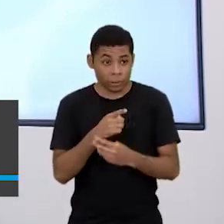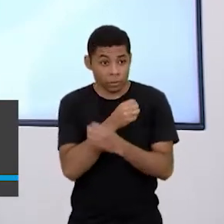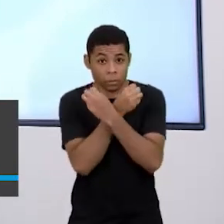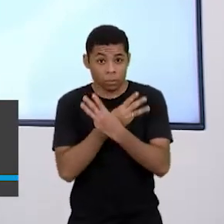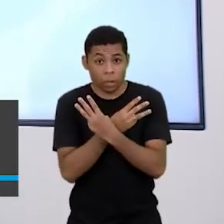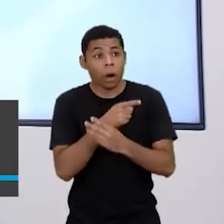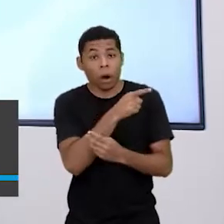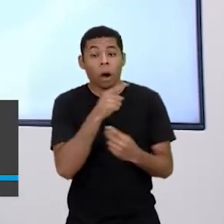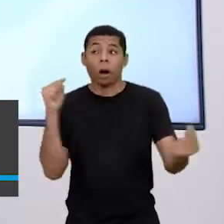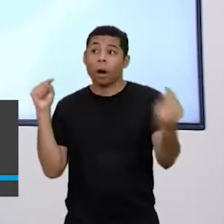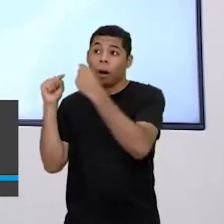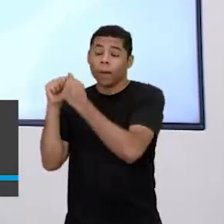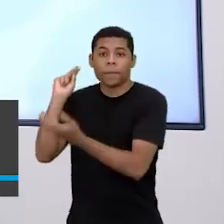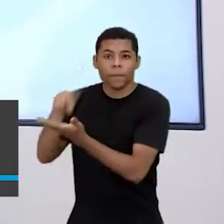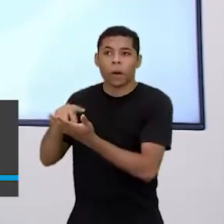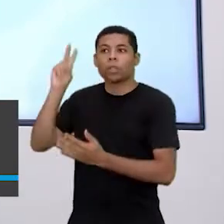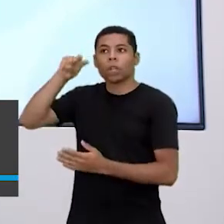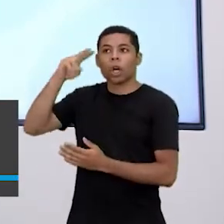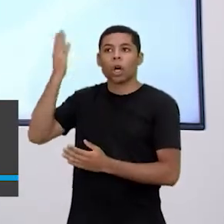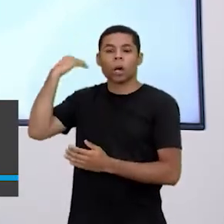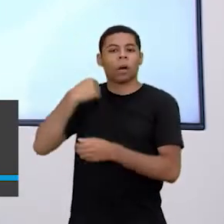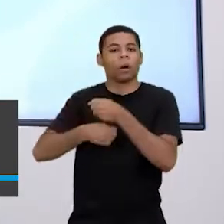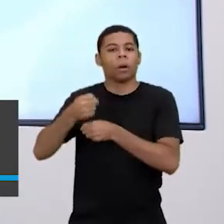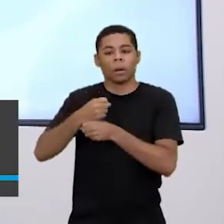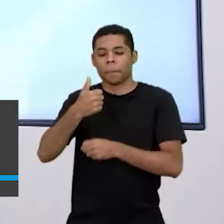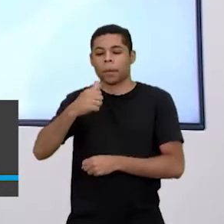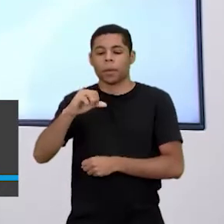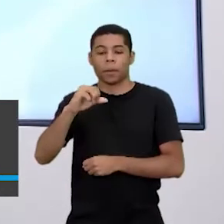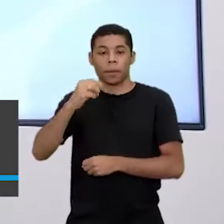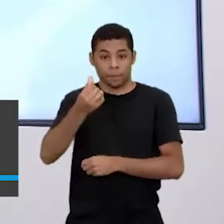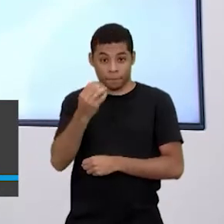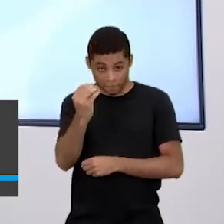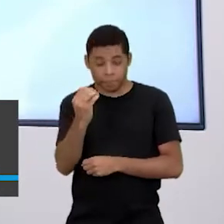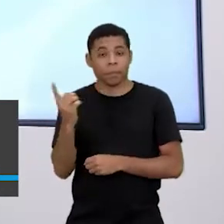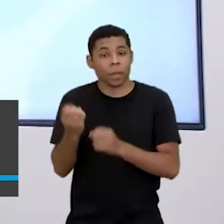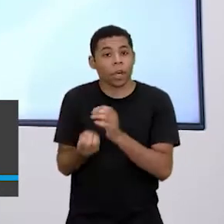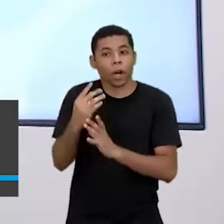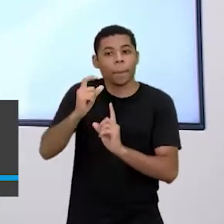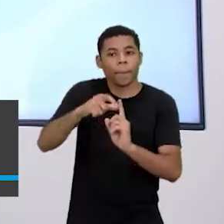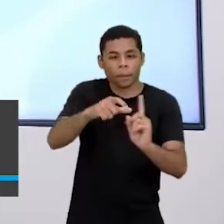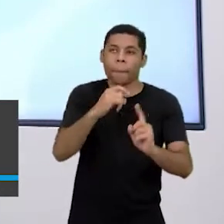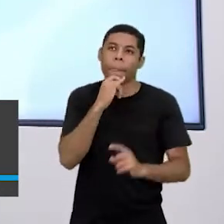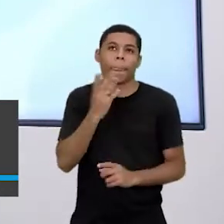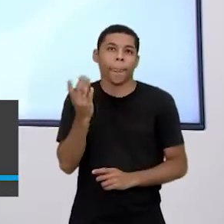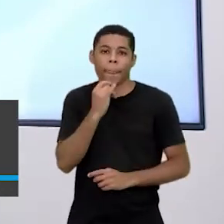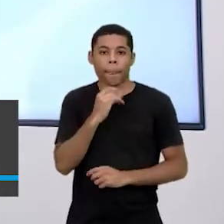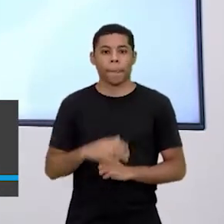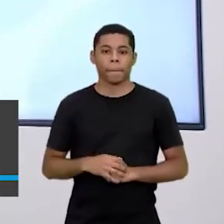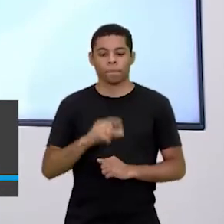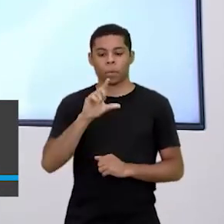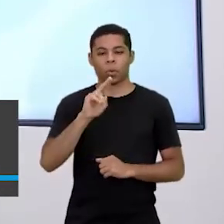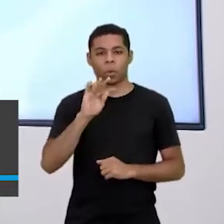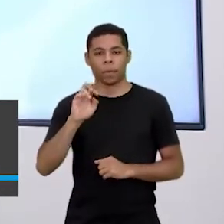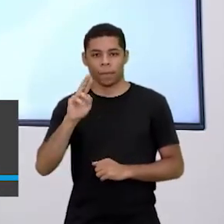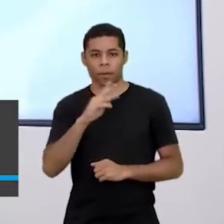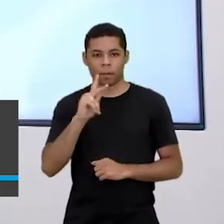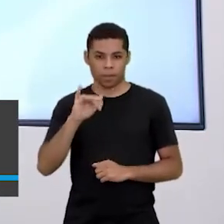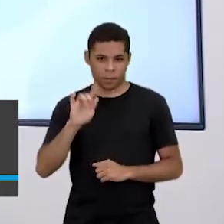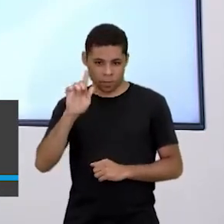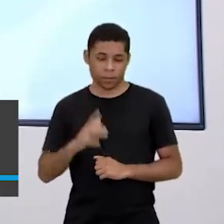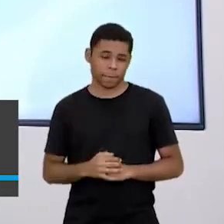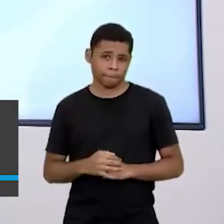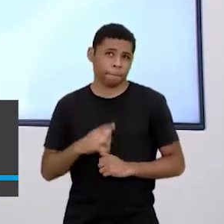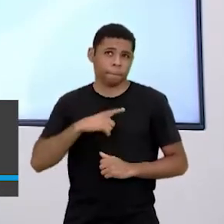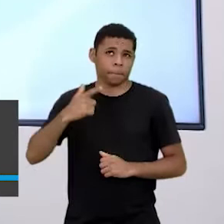nos fatos históricos ali dos anos 60, quando ele criou as personagens. Você tinha lá o Luther King, né, o Martin Luther King,